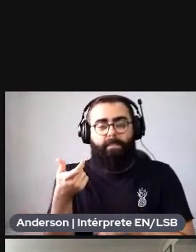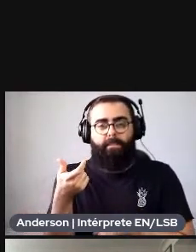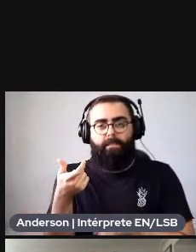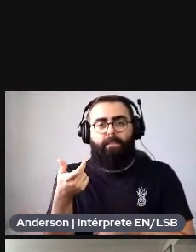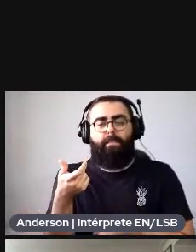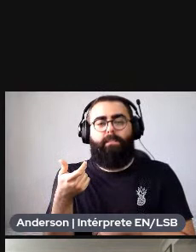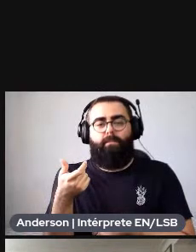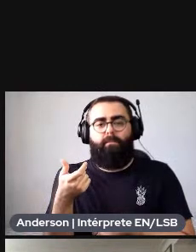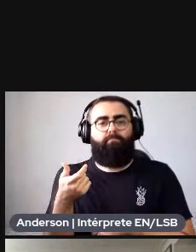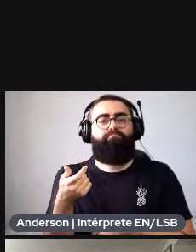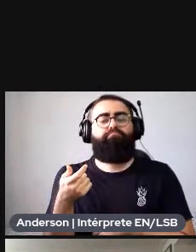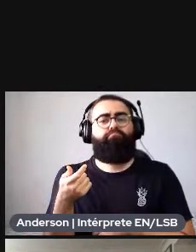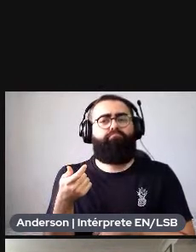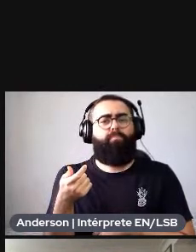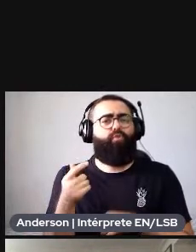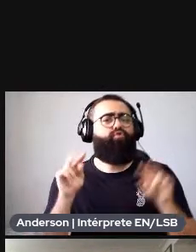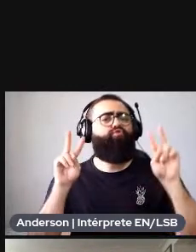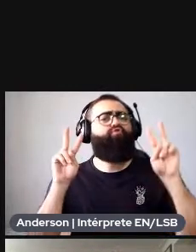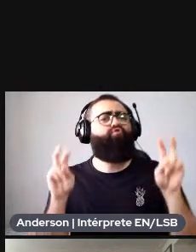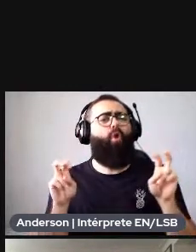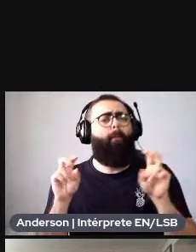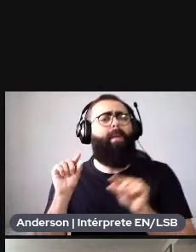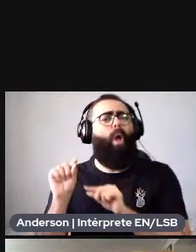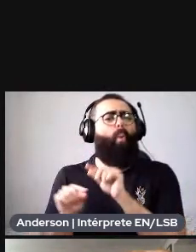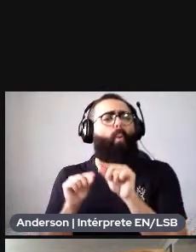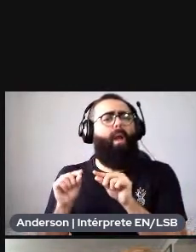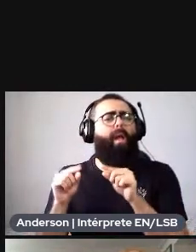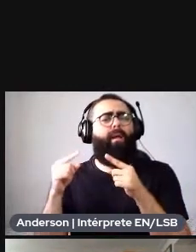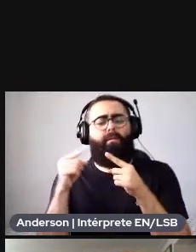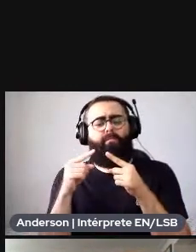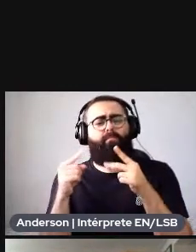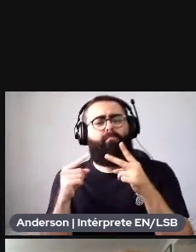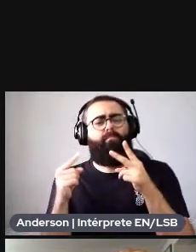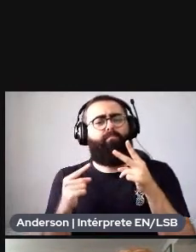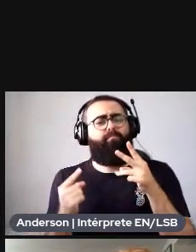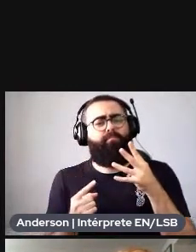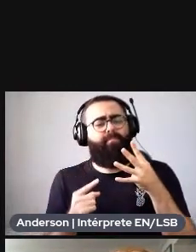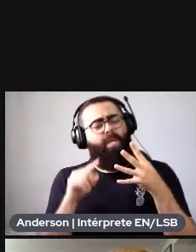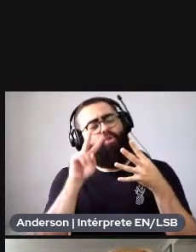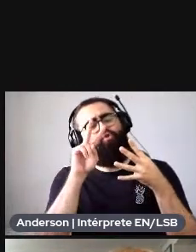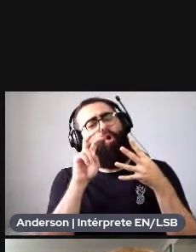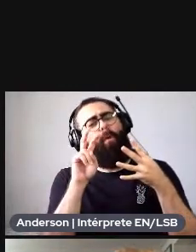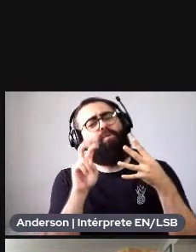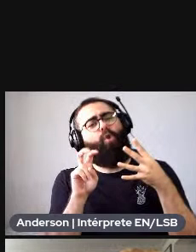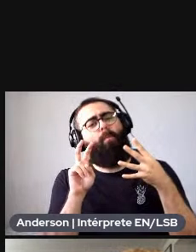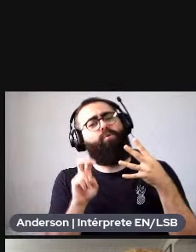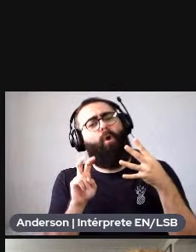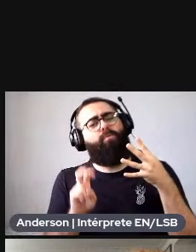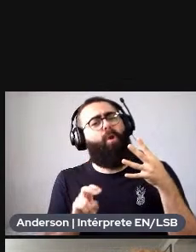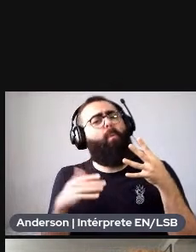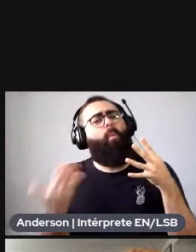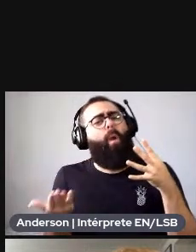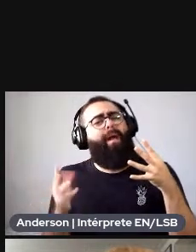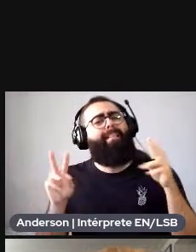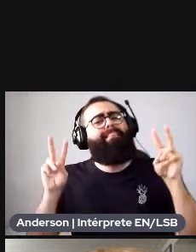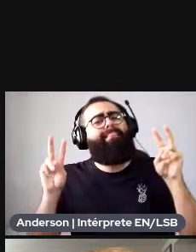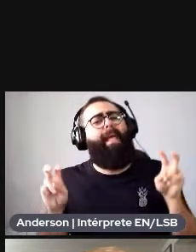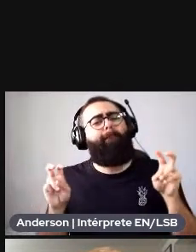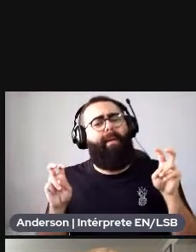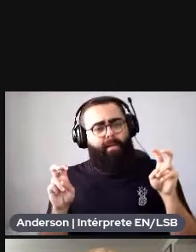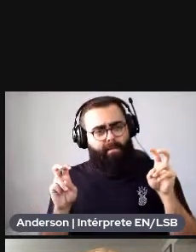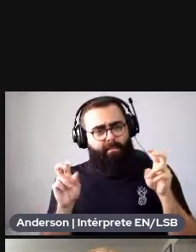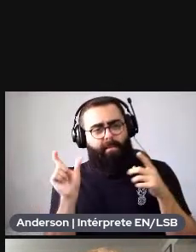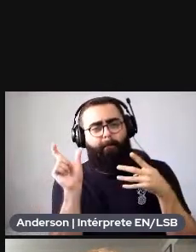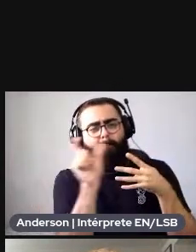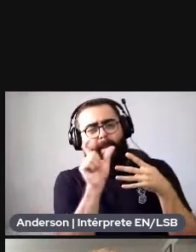destes textos, portanto, aquilo que poderíamos eleger como um lexema fundamental para a compreensão de sobre o